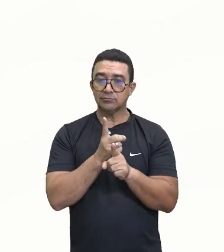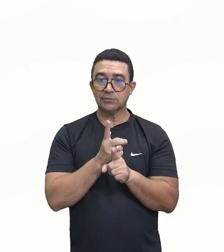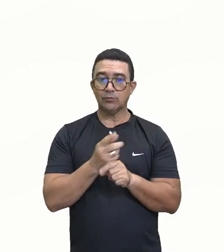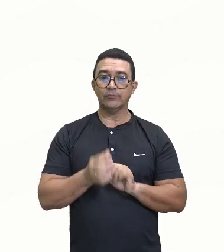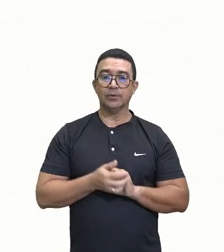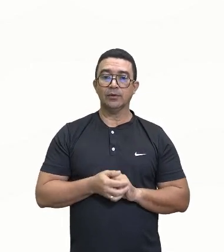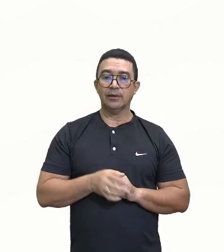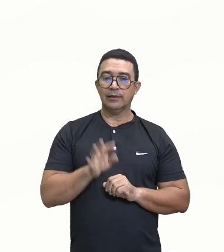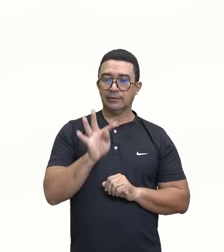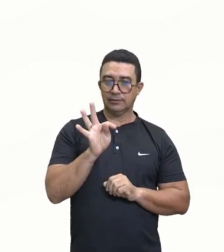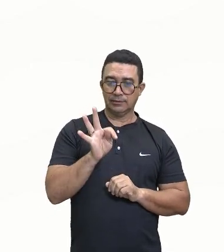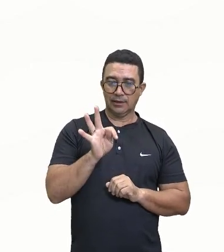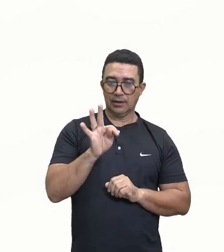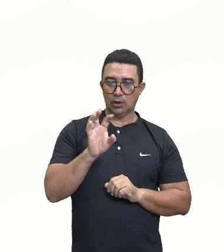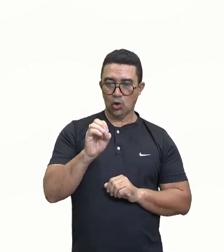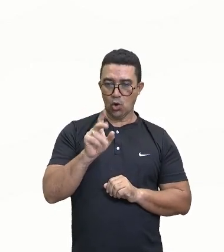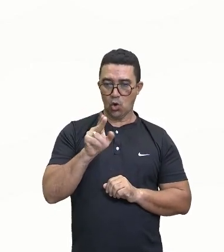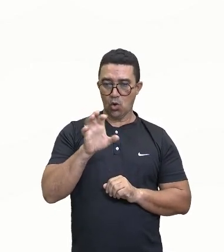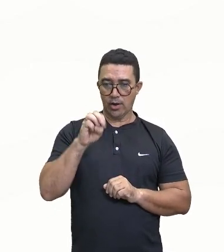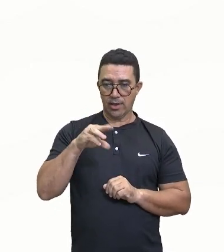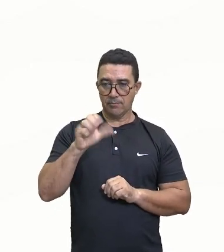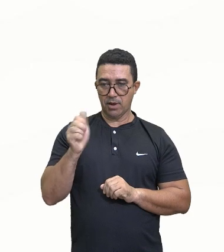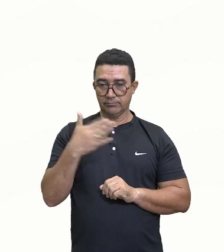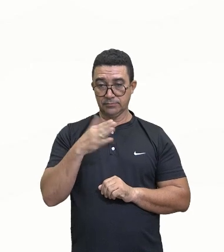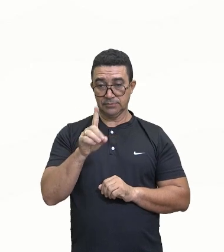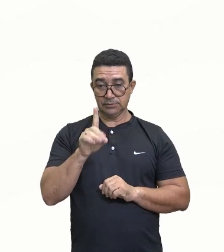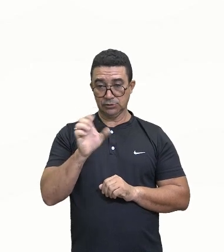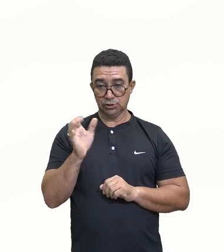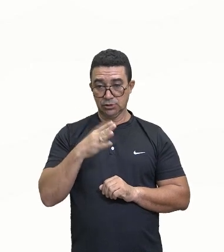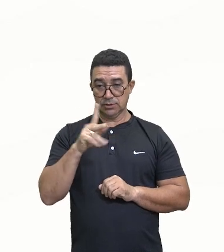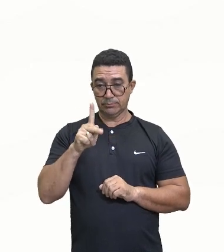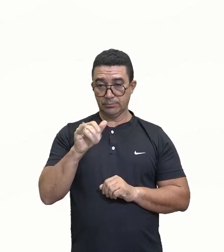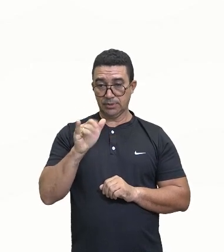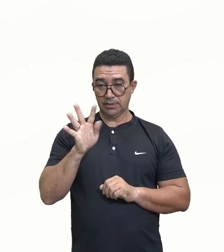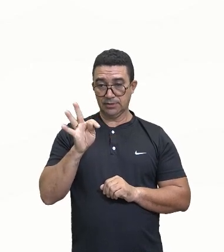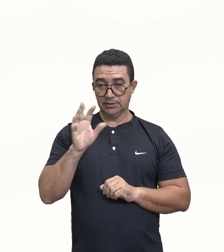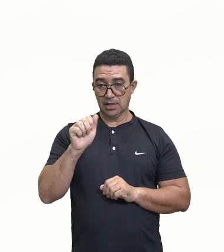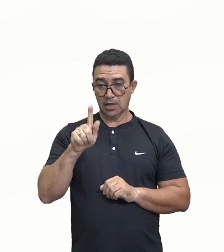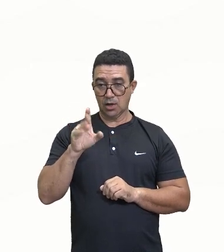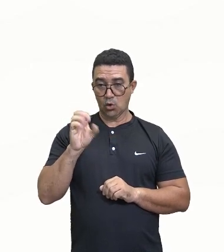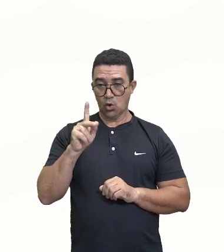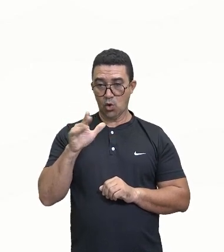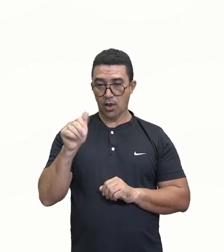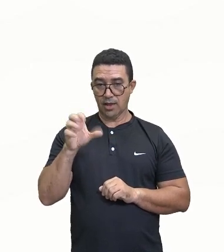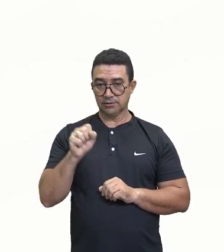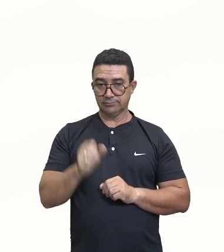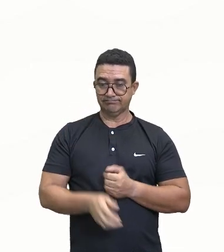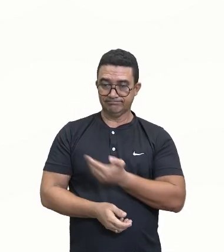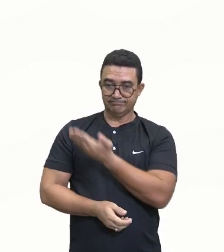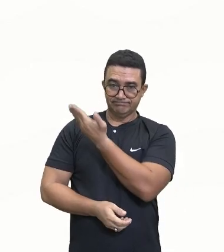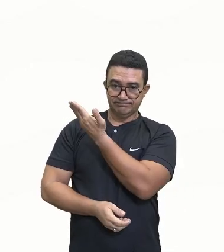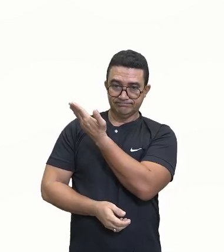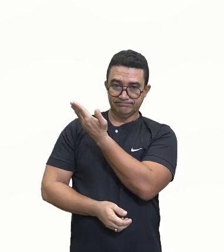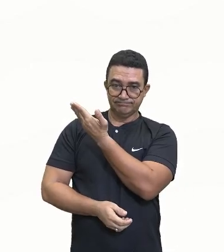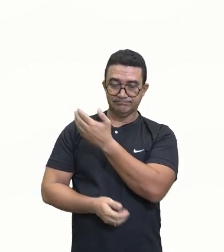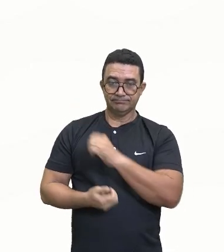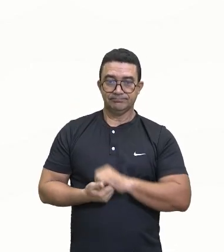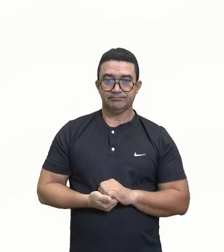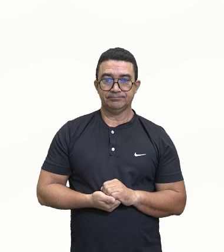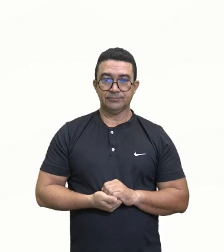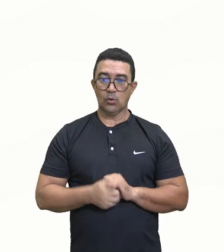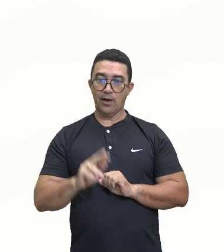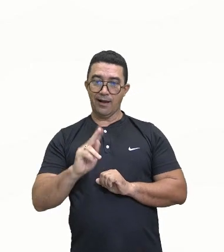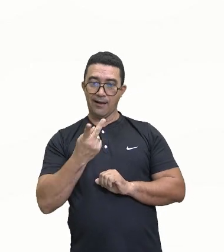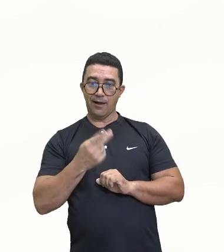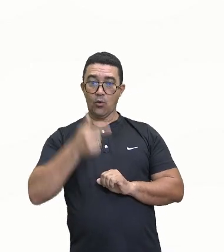maior lado, que é a hipotenusa ao quadrado, é igual a cateto ao quadrado mais